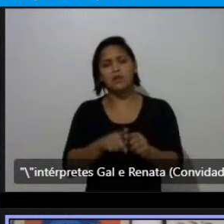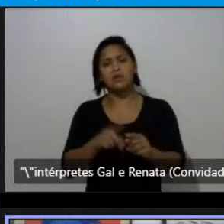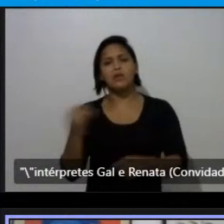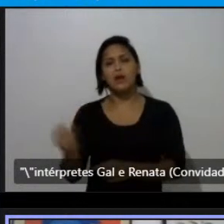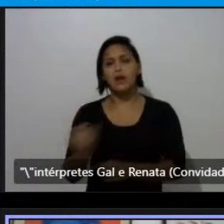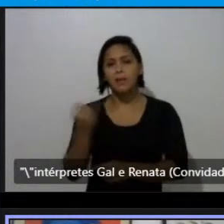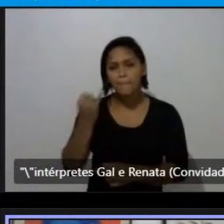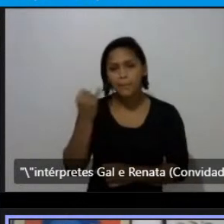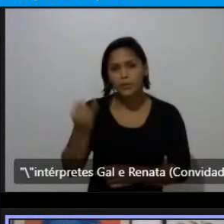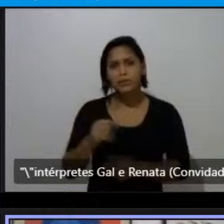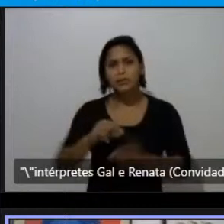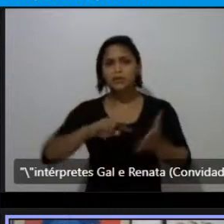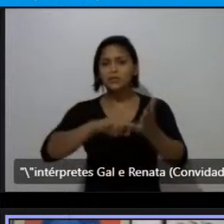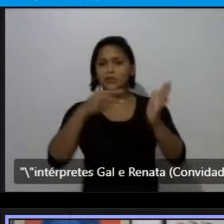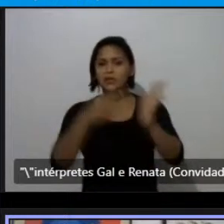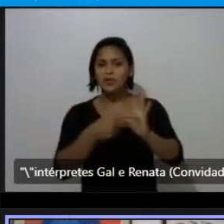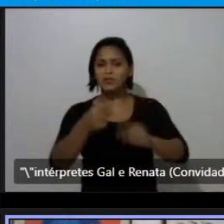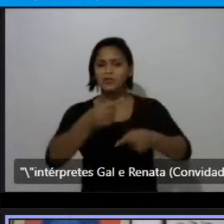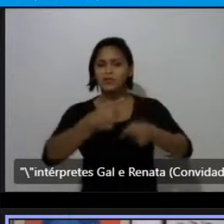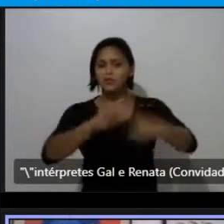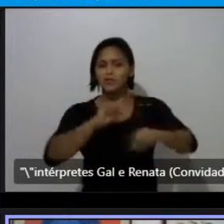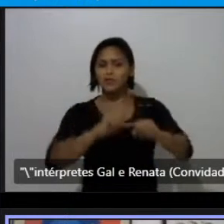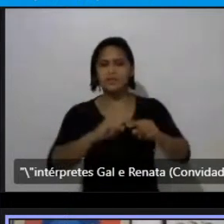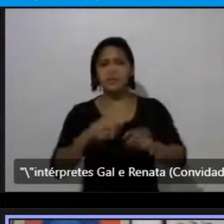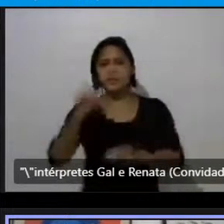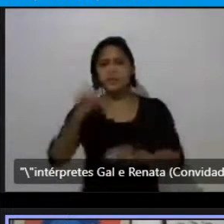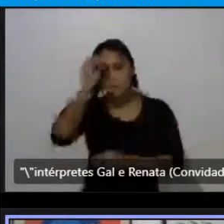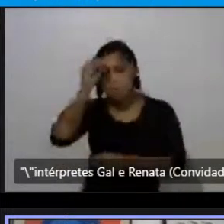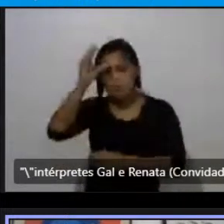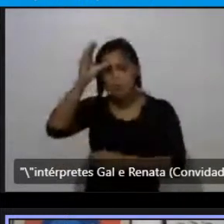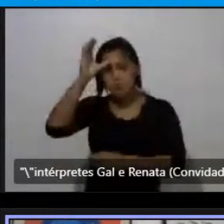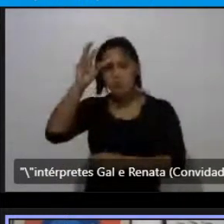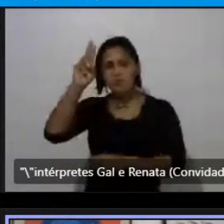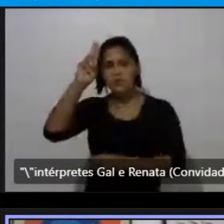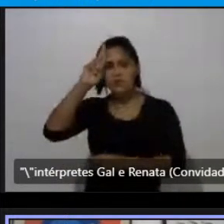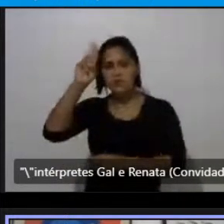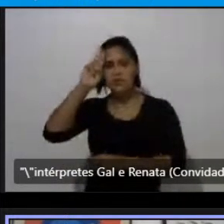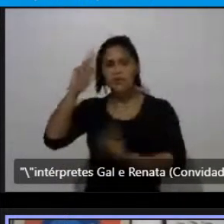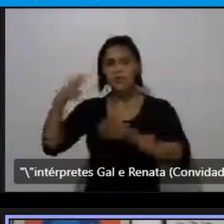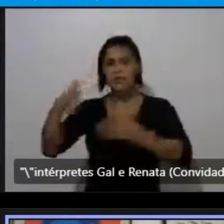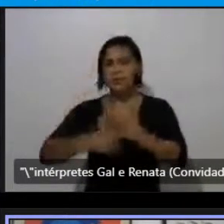né, de reconfigurar também a produção do conhecimento acadêmico, de reconfigurar esse